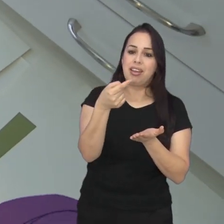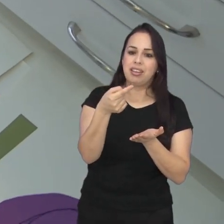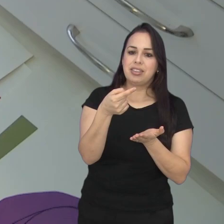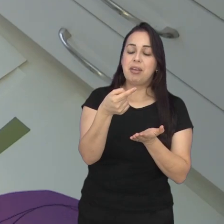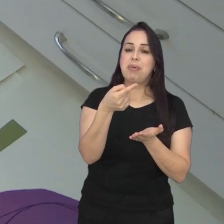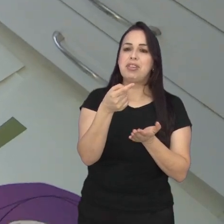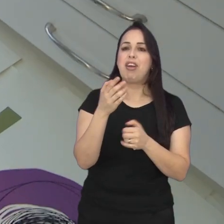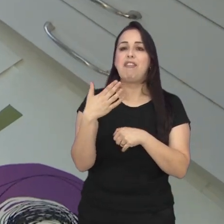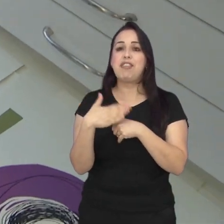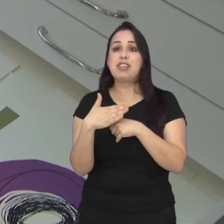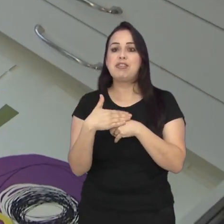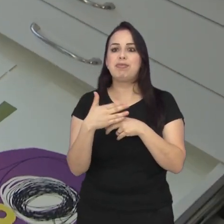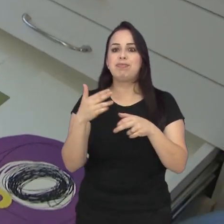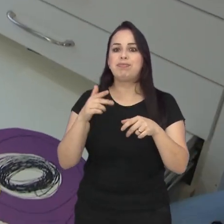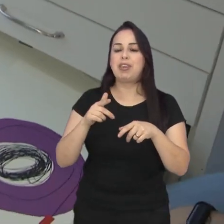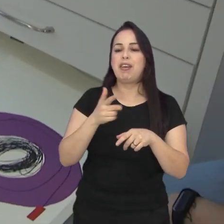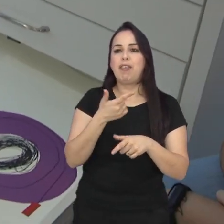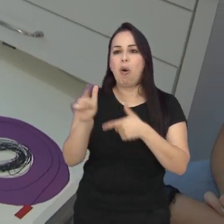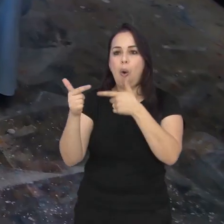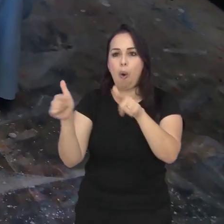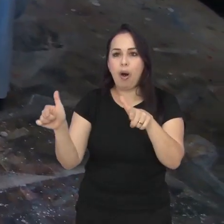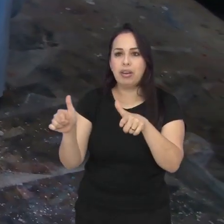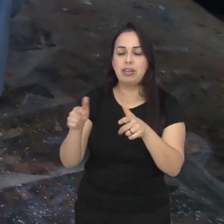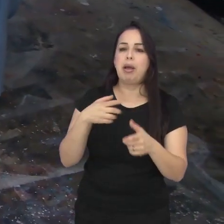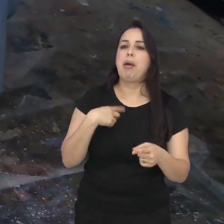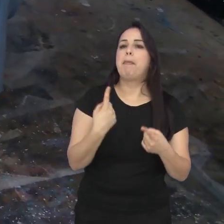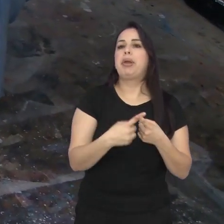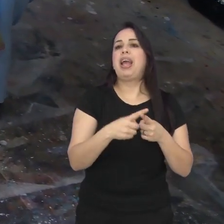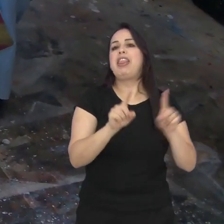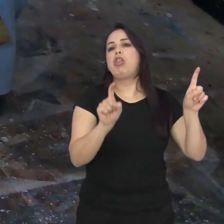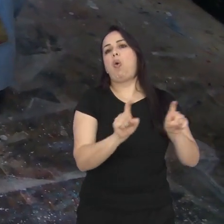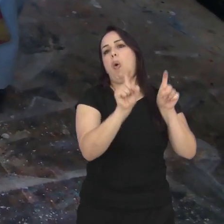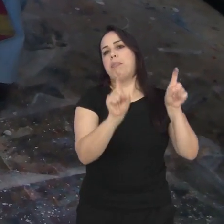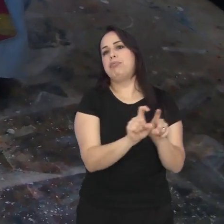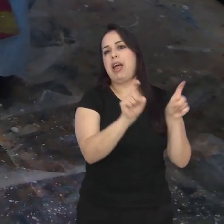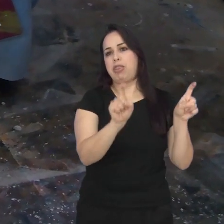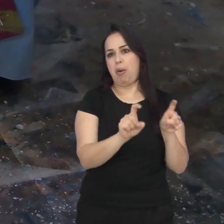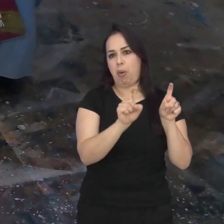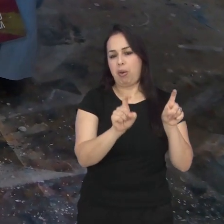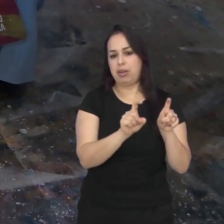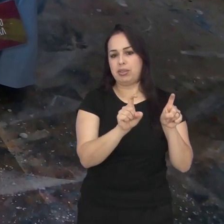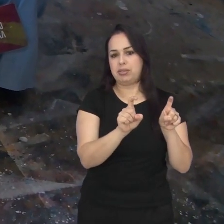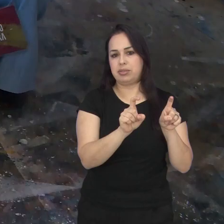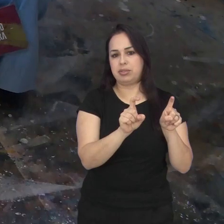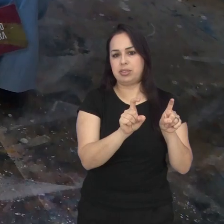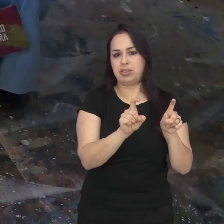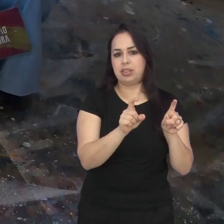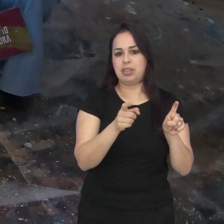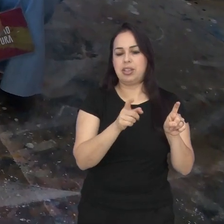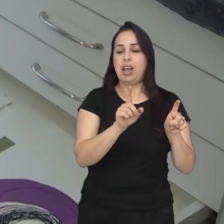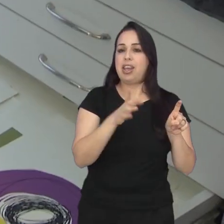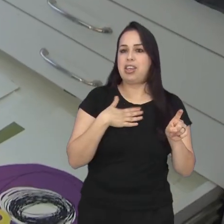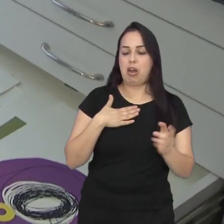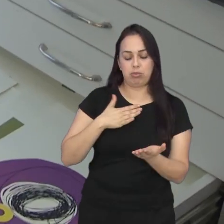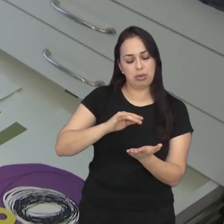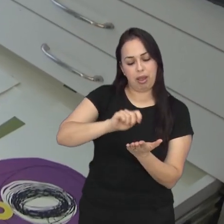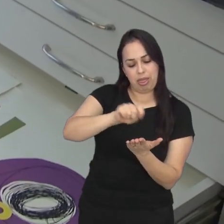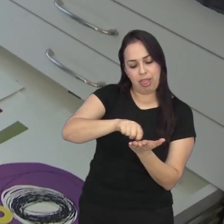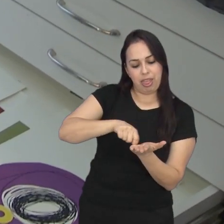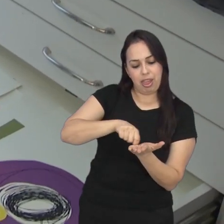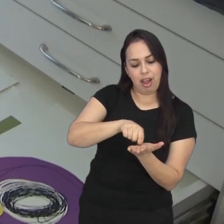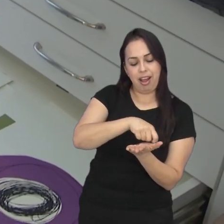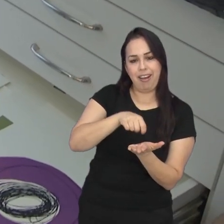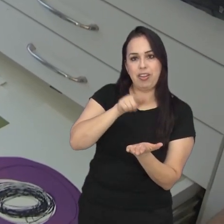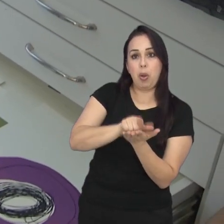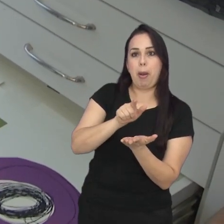E aí depois eu fiz várias por ser digital, né? Que eu estava com o meu iPad na mão ali, por